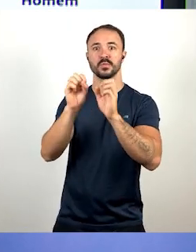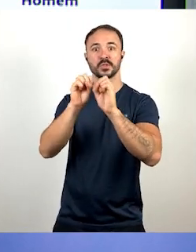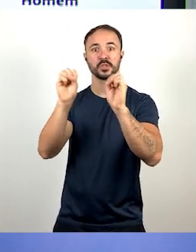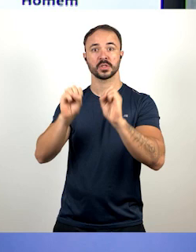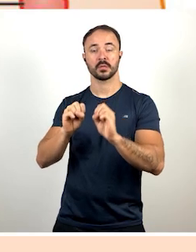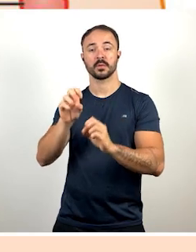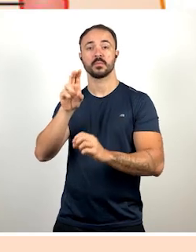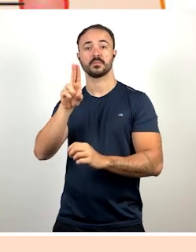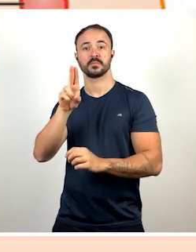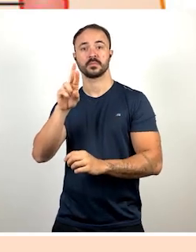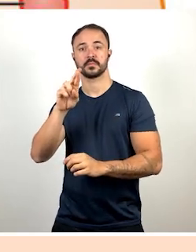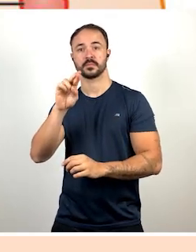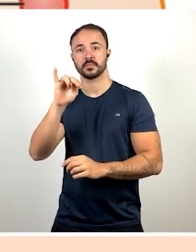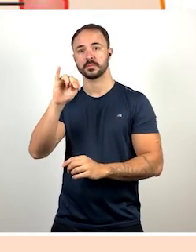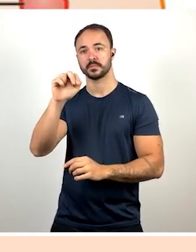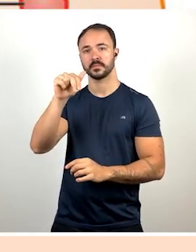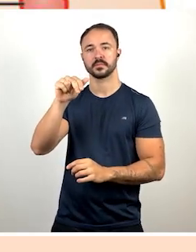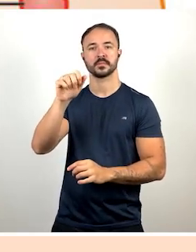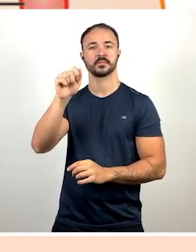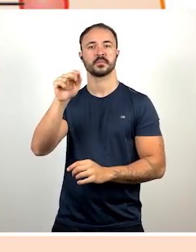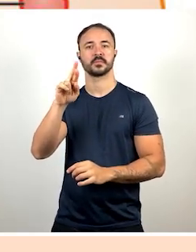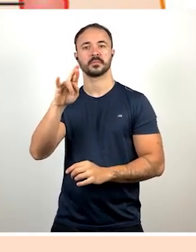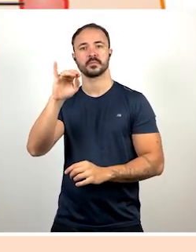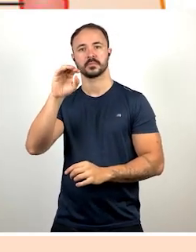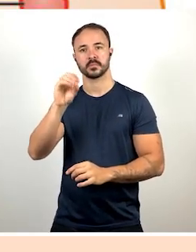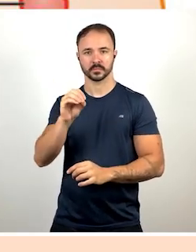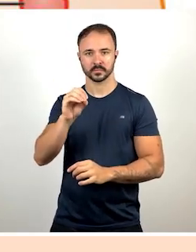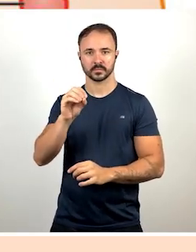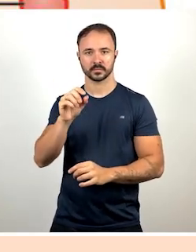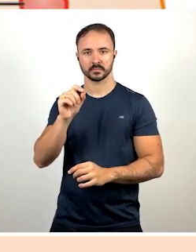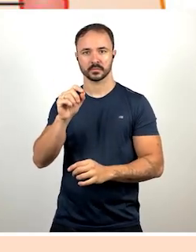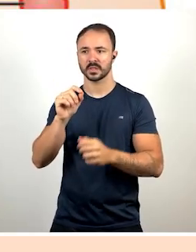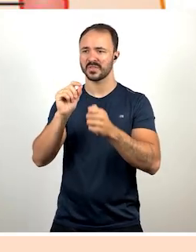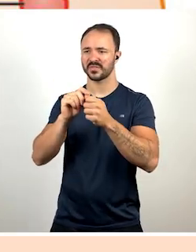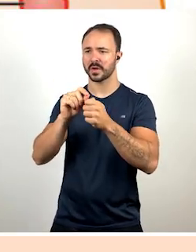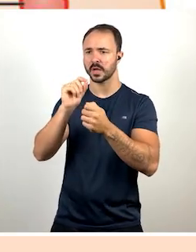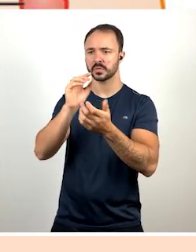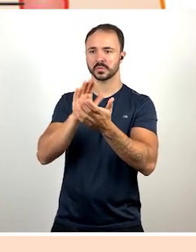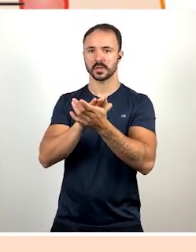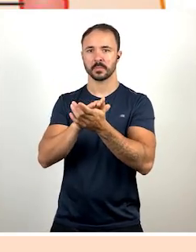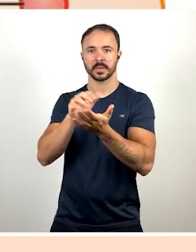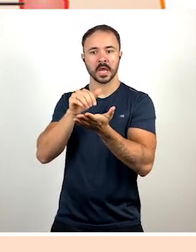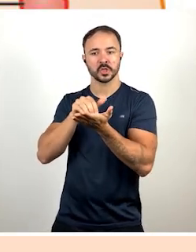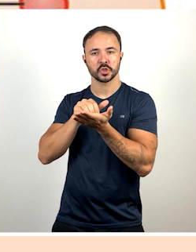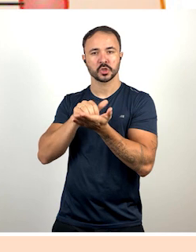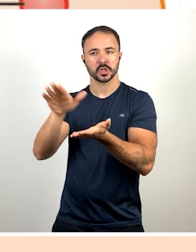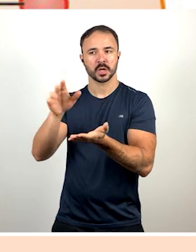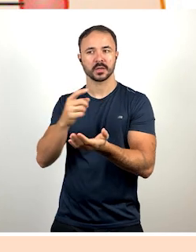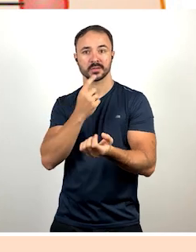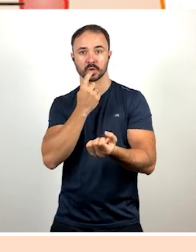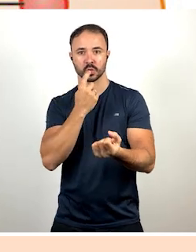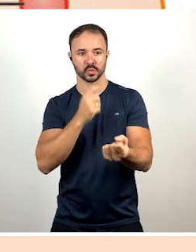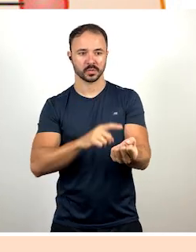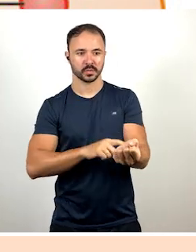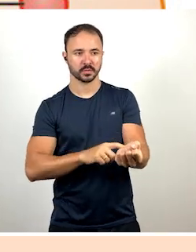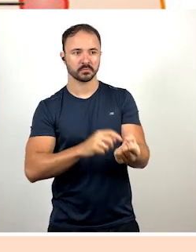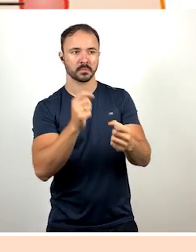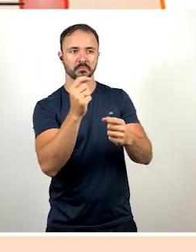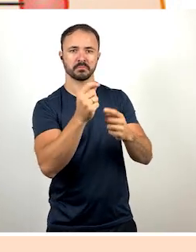cuja função é filtrar e retirar do sangue substâncias tóxicas em